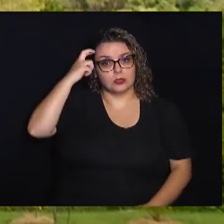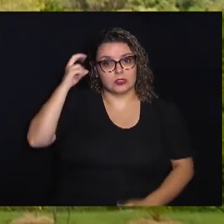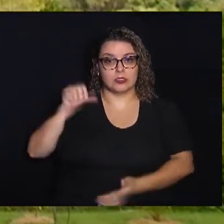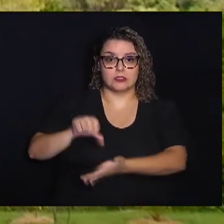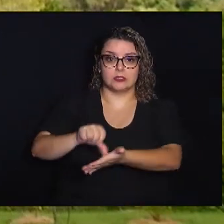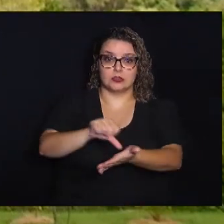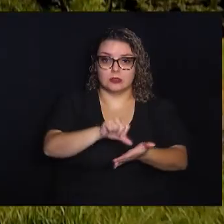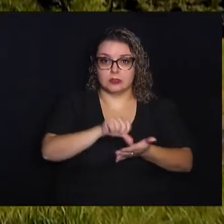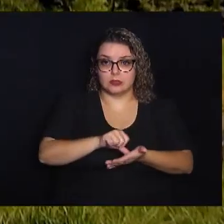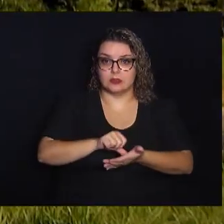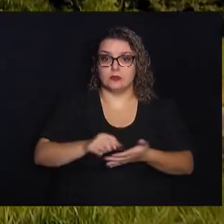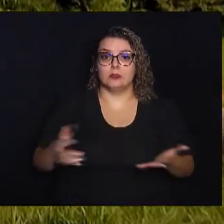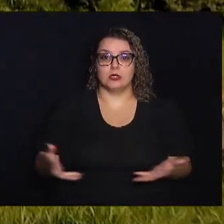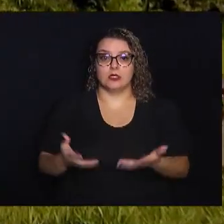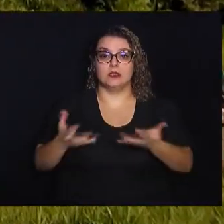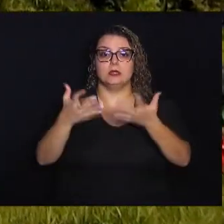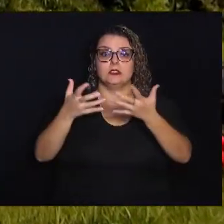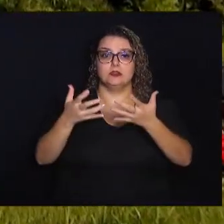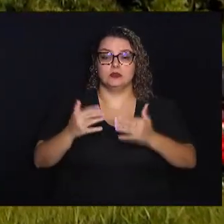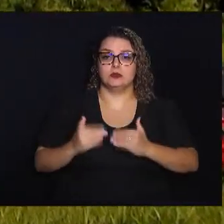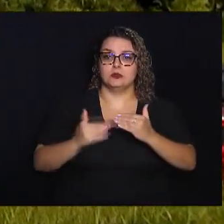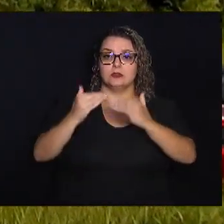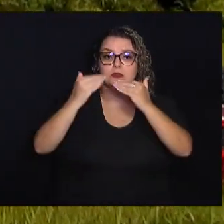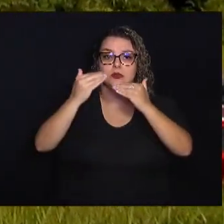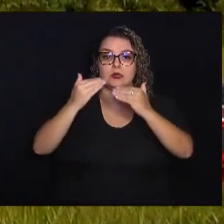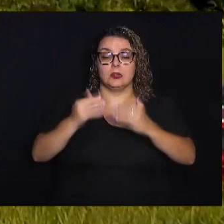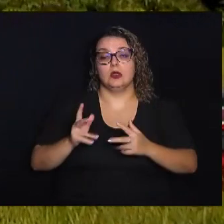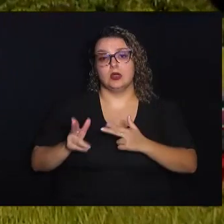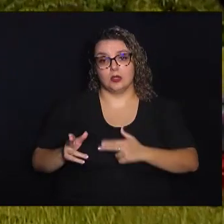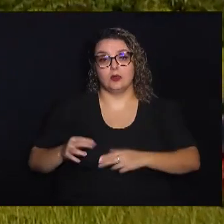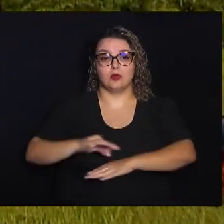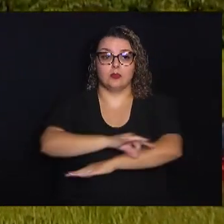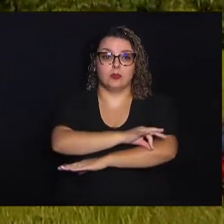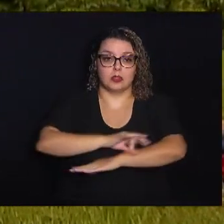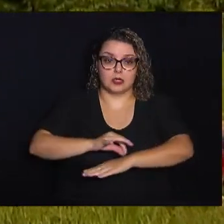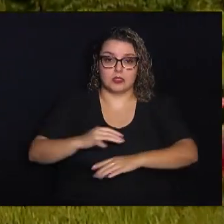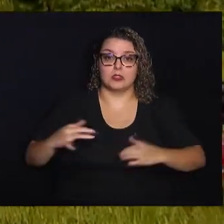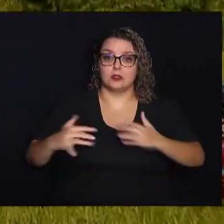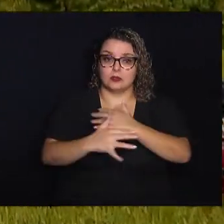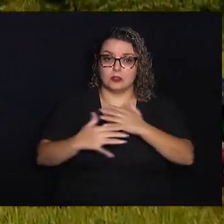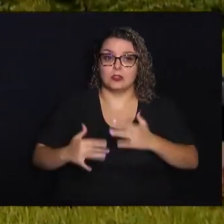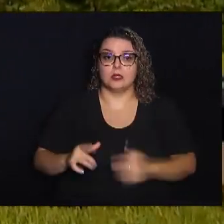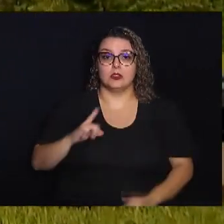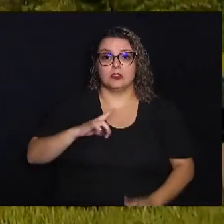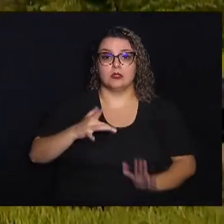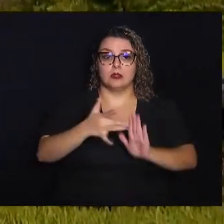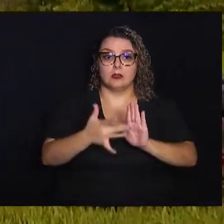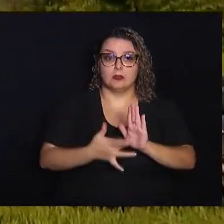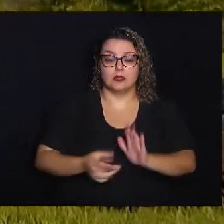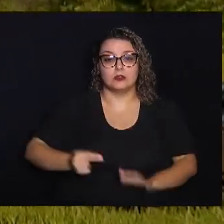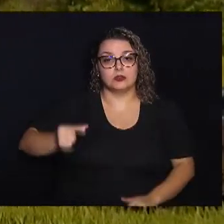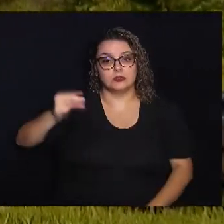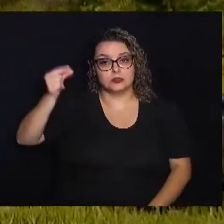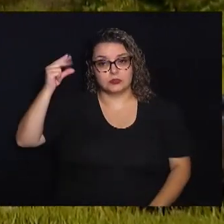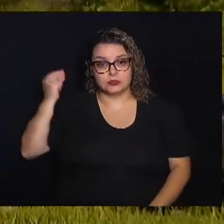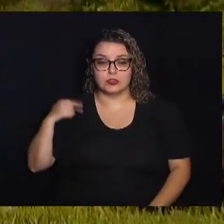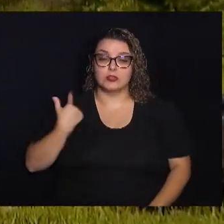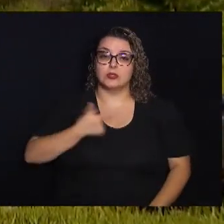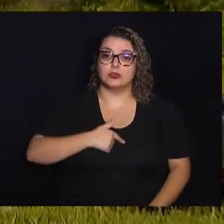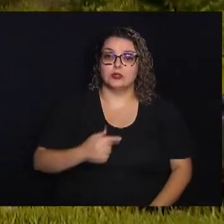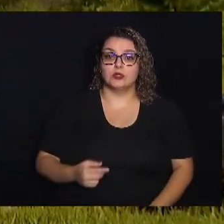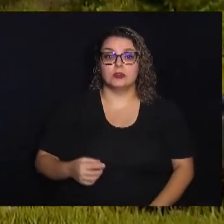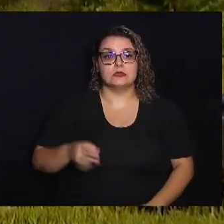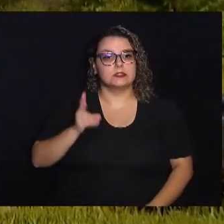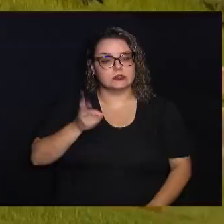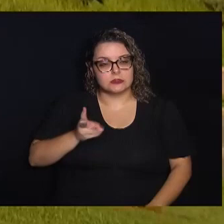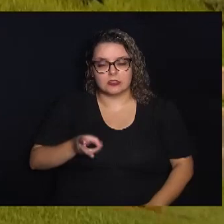para incentivar o desenvolvimento. Bom, eu como arquiteto urbanista já tenho essa pauta de muitos anos, né? E a gente tem que estar sempre